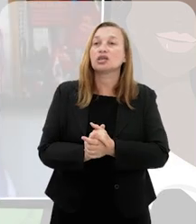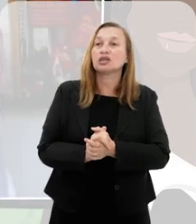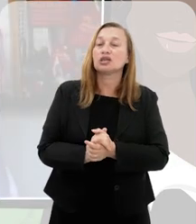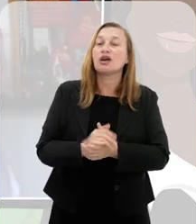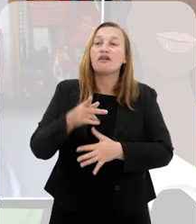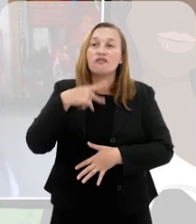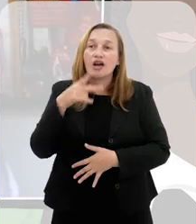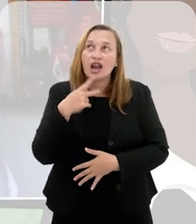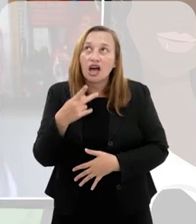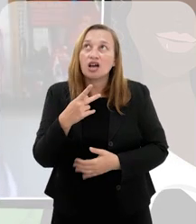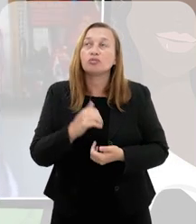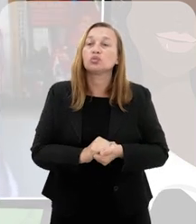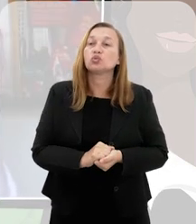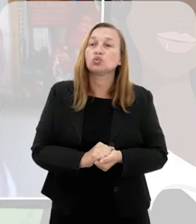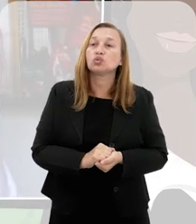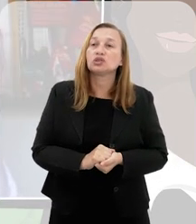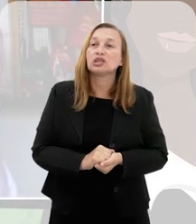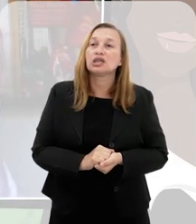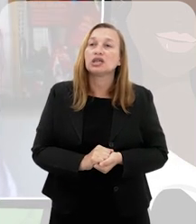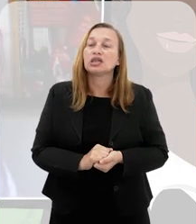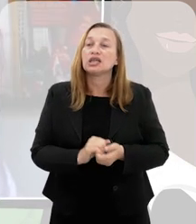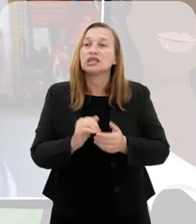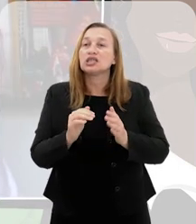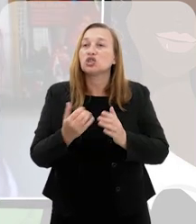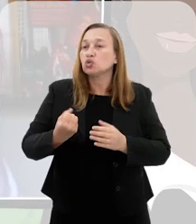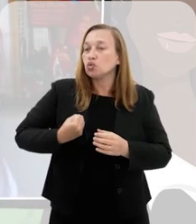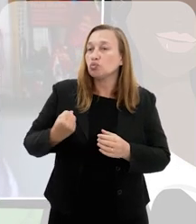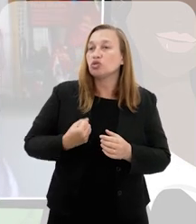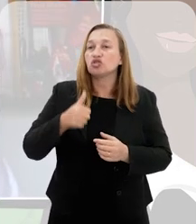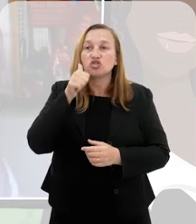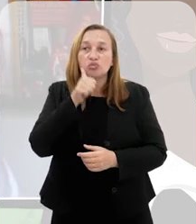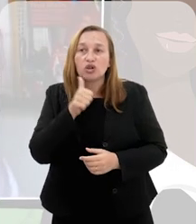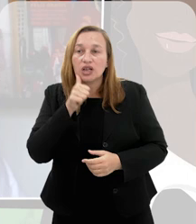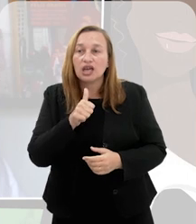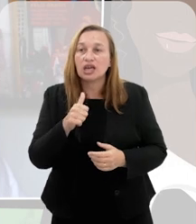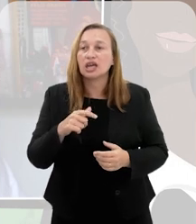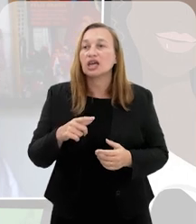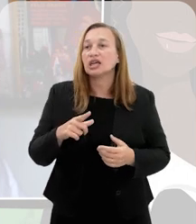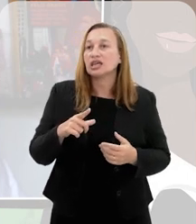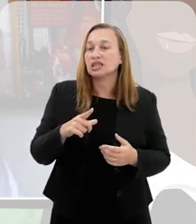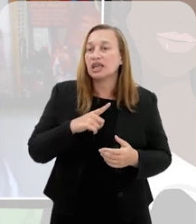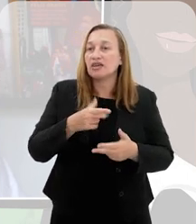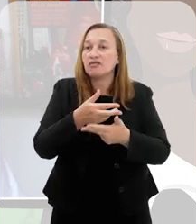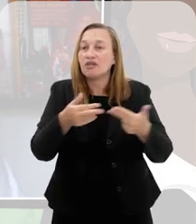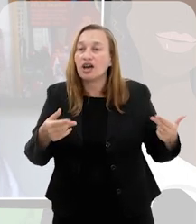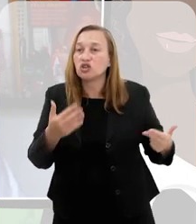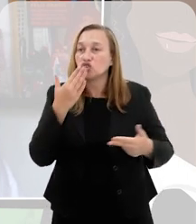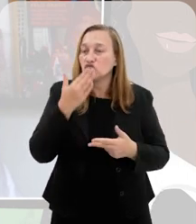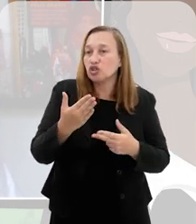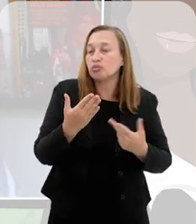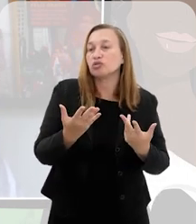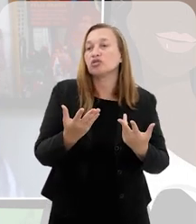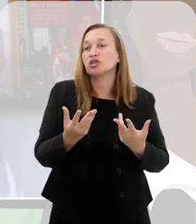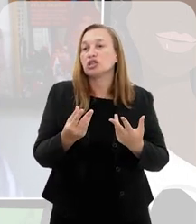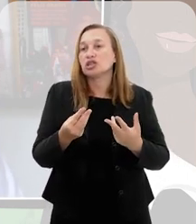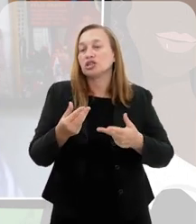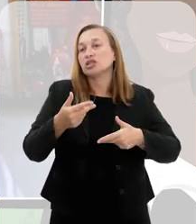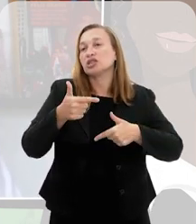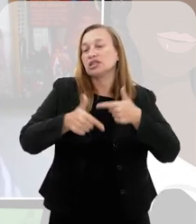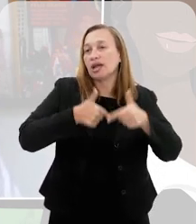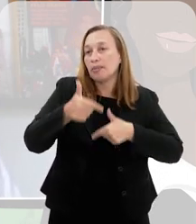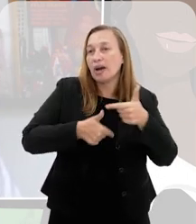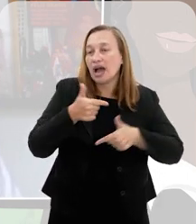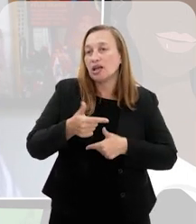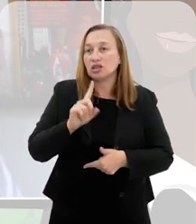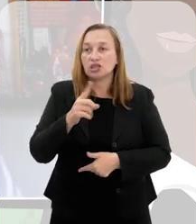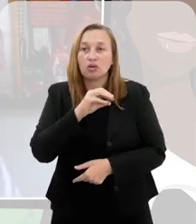você desenvolver com mais propriedade. Falamos desses índices, mulheres que muitas vezes têm dupla, tripla